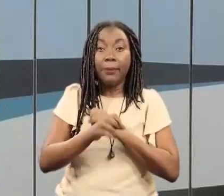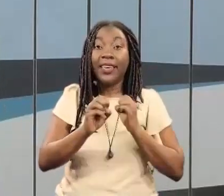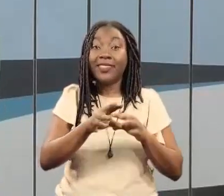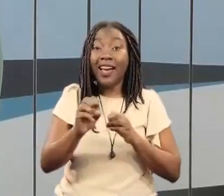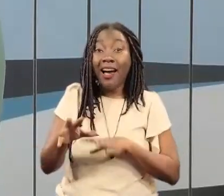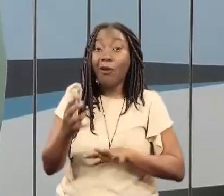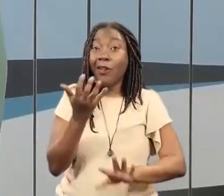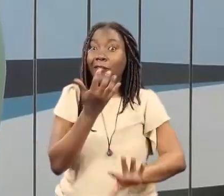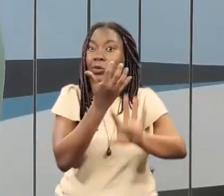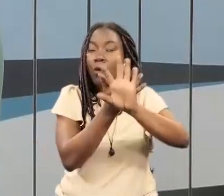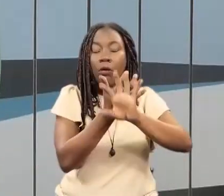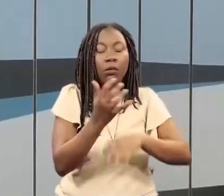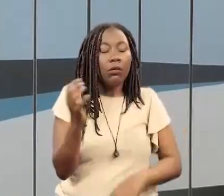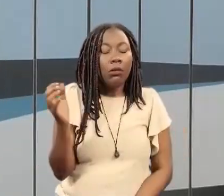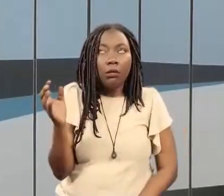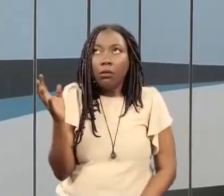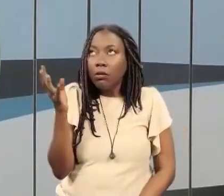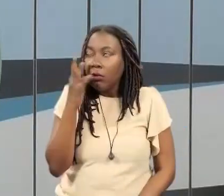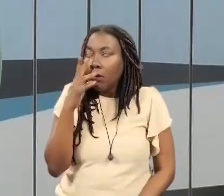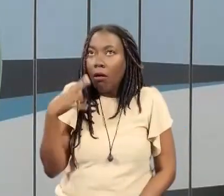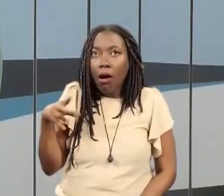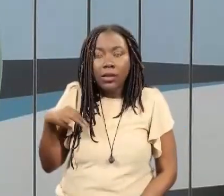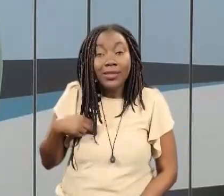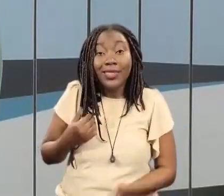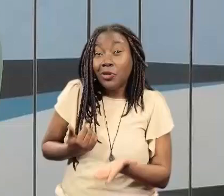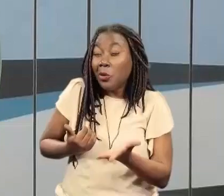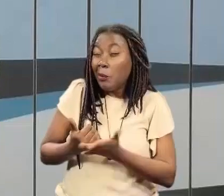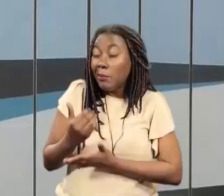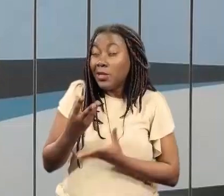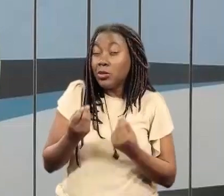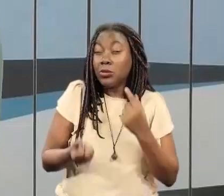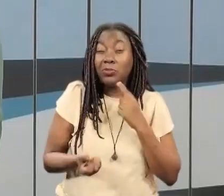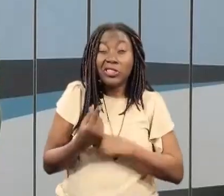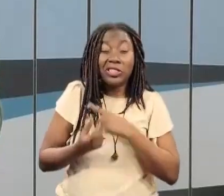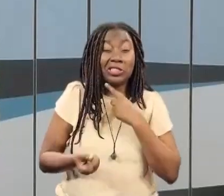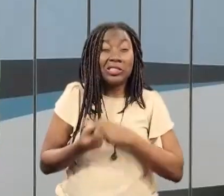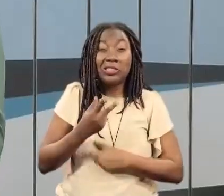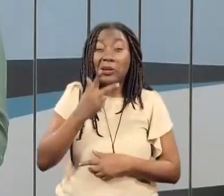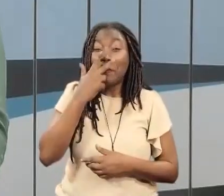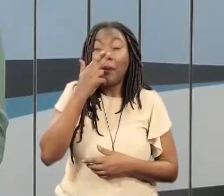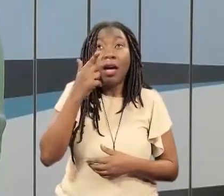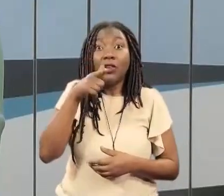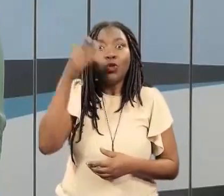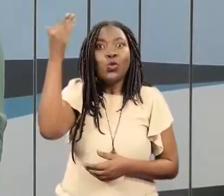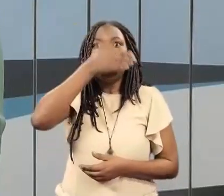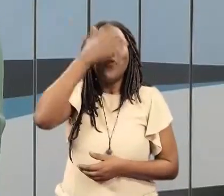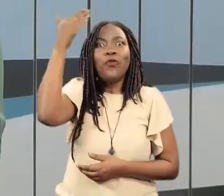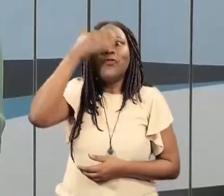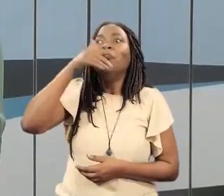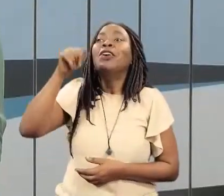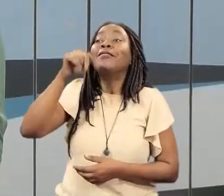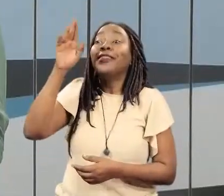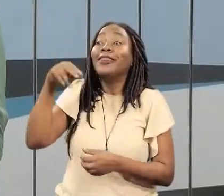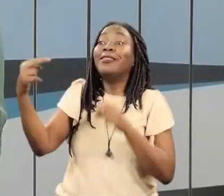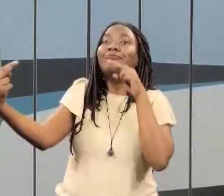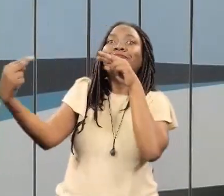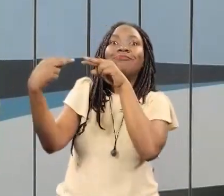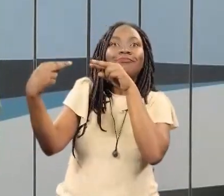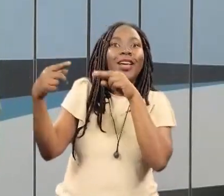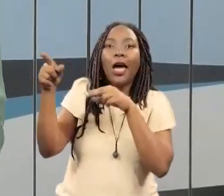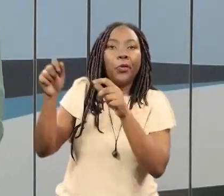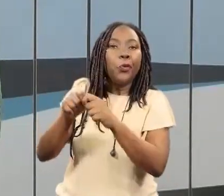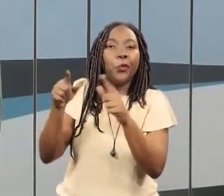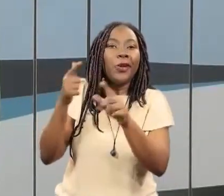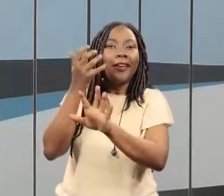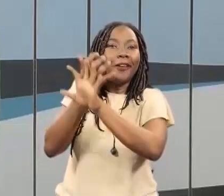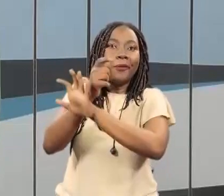virtual. Nossa, no começo, muito estranho. Sim. Muito estranho. Você não vê quem está do outro lado. As pessoas não ligam as câmeras. Está aqui,